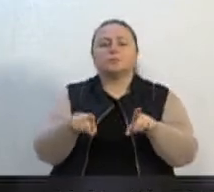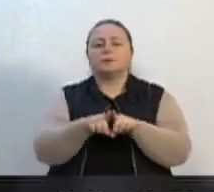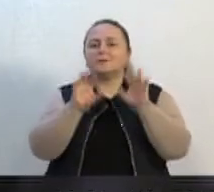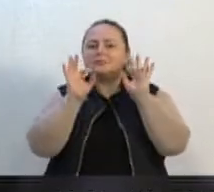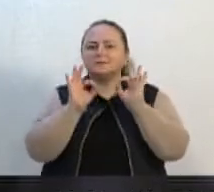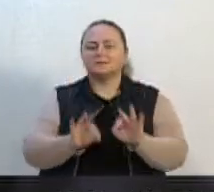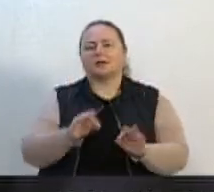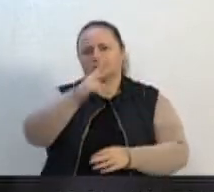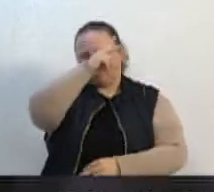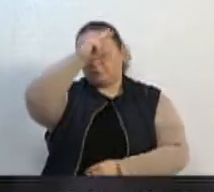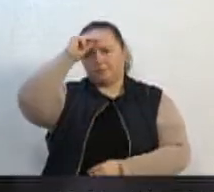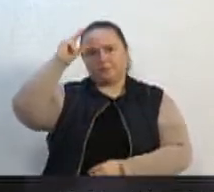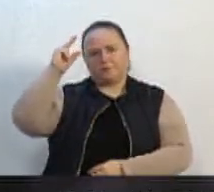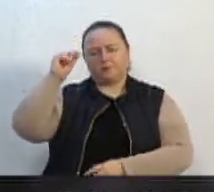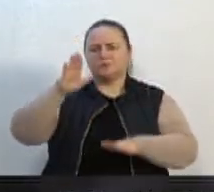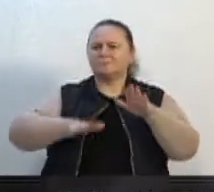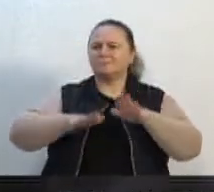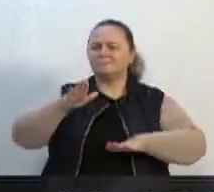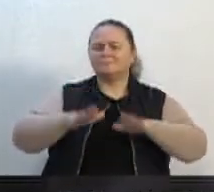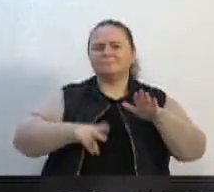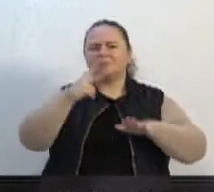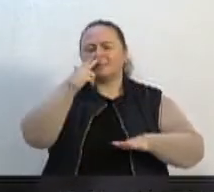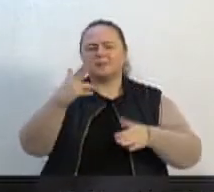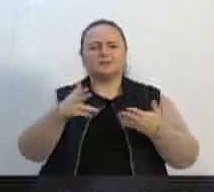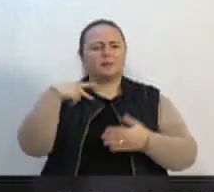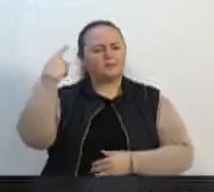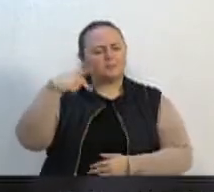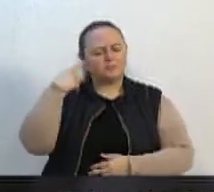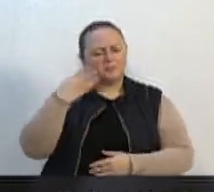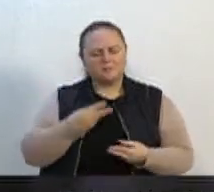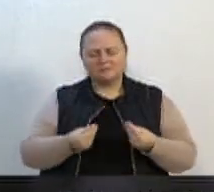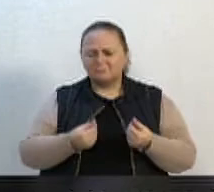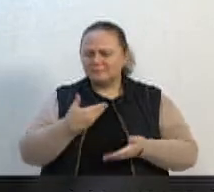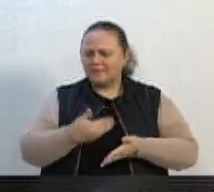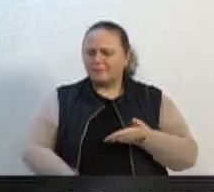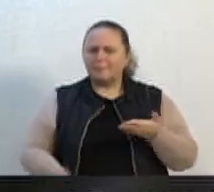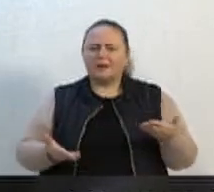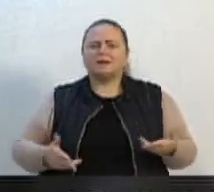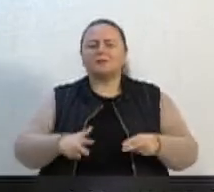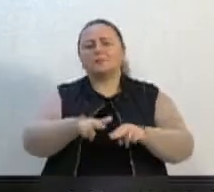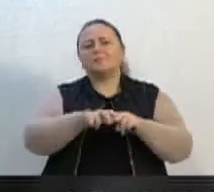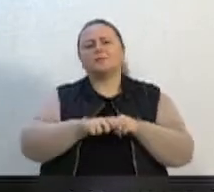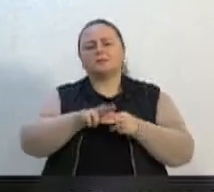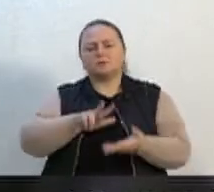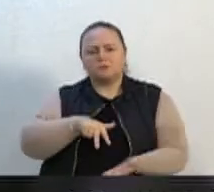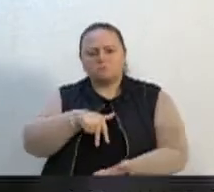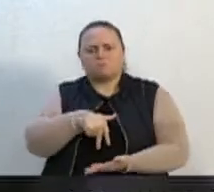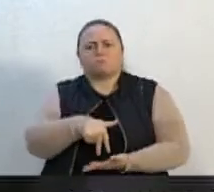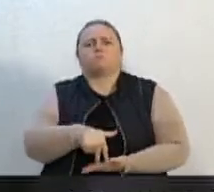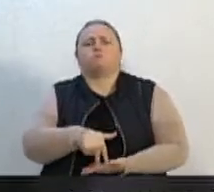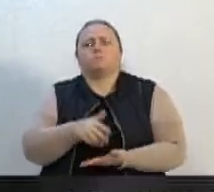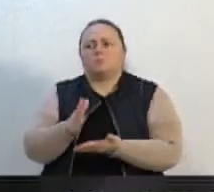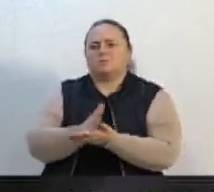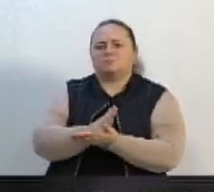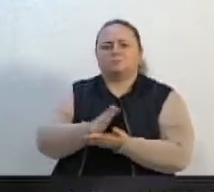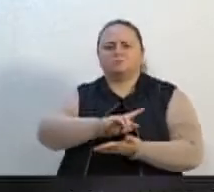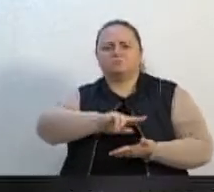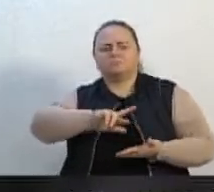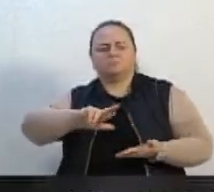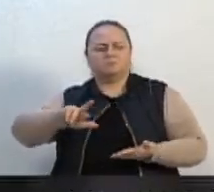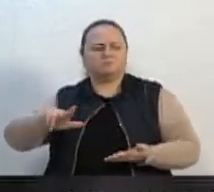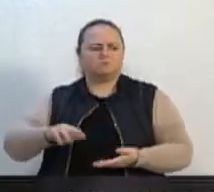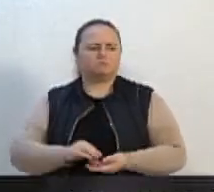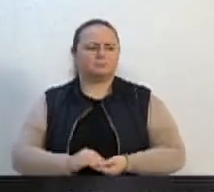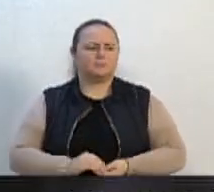perdeu um pouco disso. E muito do descrédito da política que a gente tem feito é por conta dessas posições que, infelizmente, acabam acontecendo.